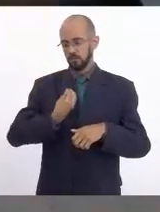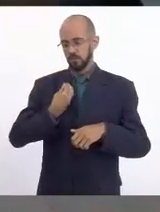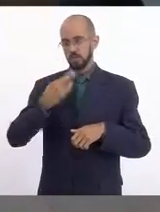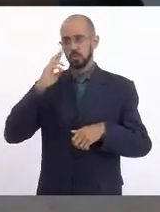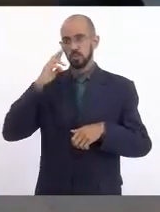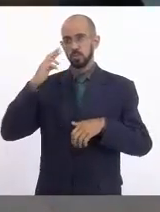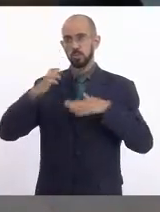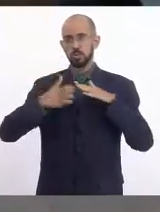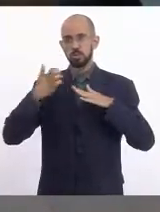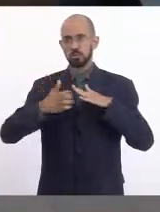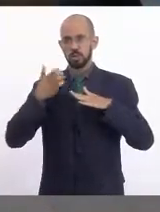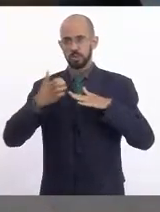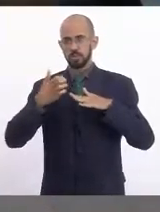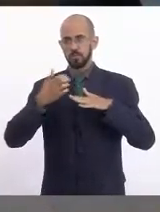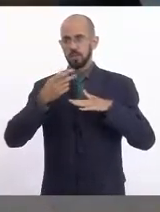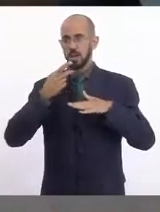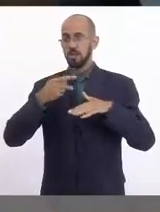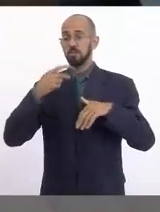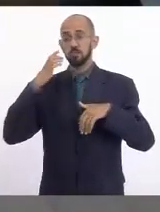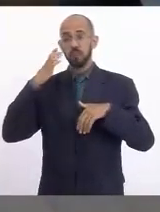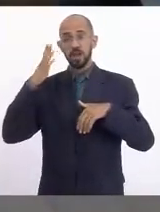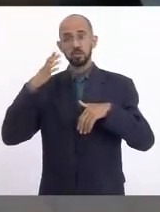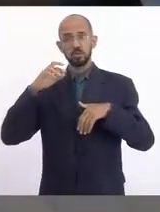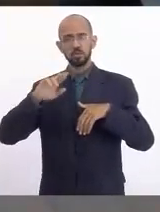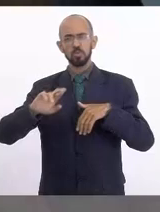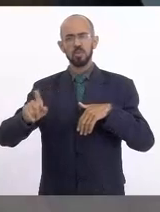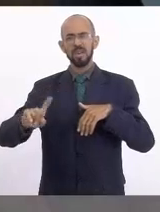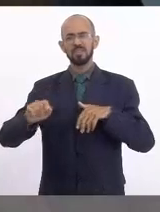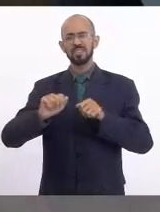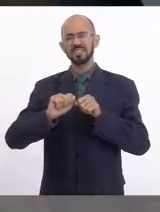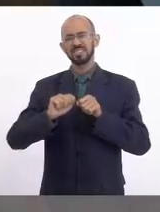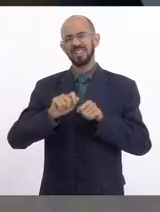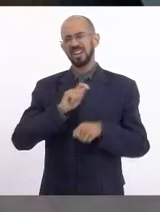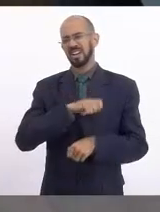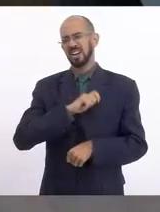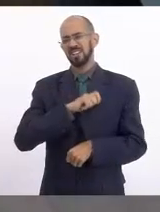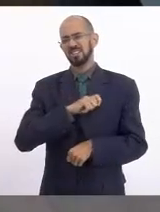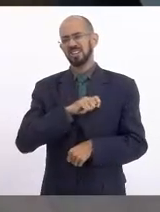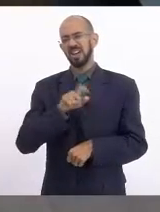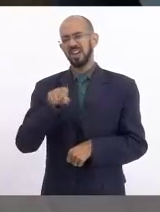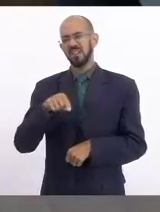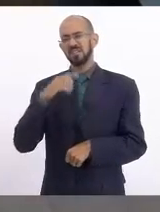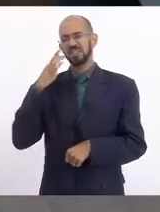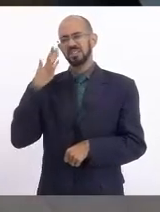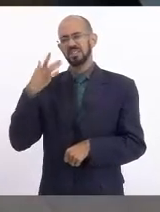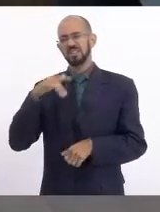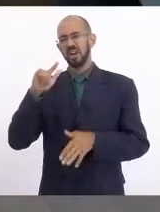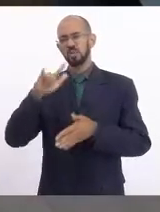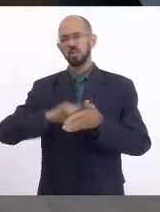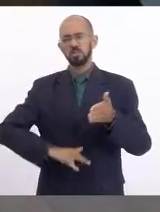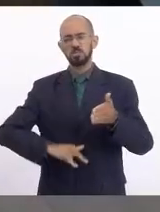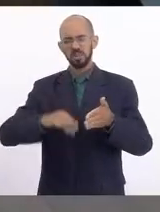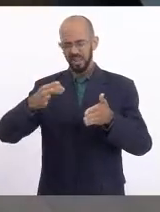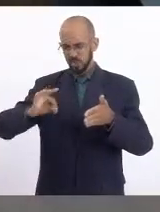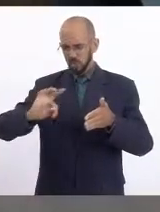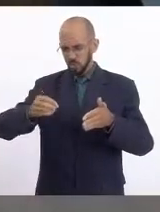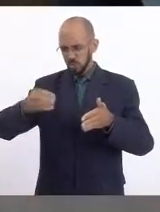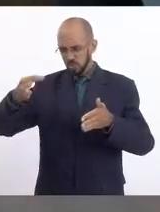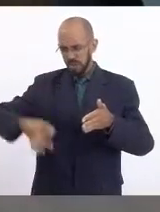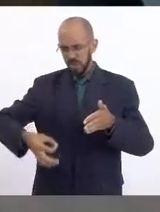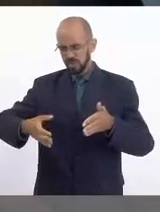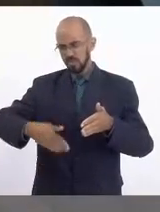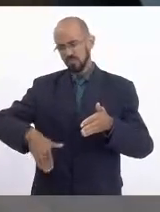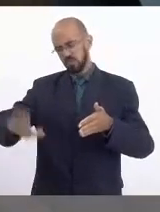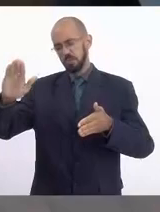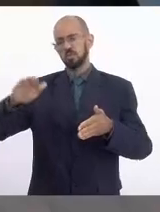empresário facilitar que eu digo na moral não é fazer sacanagem não é facilitado documentação tá legal vão embora vamos